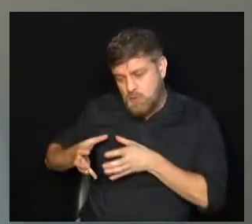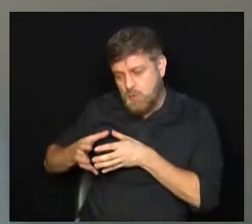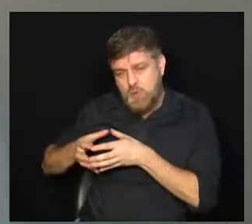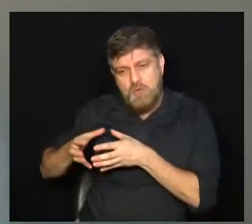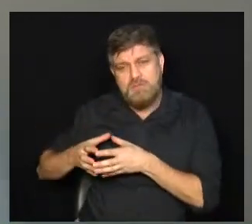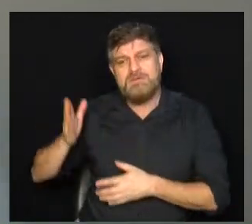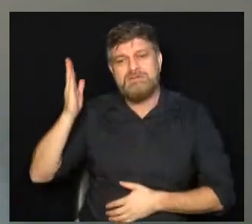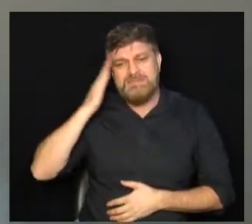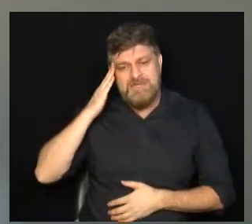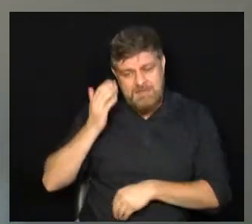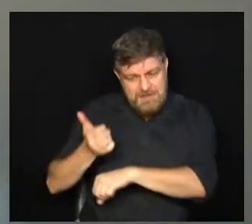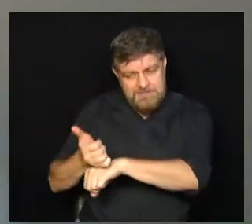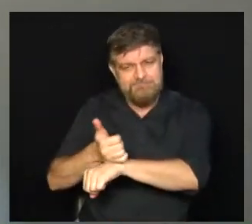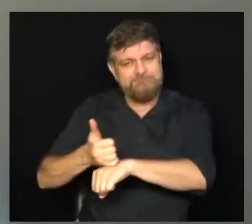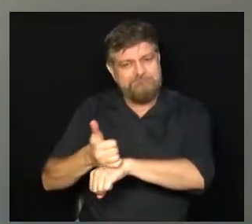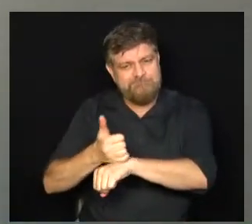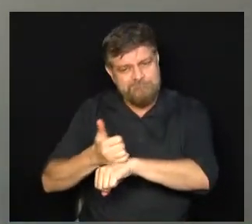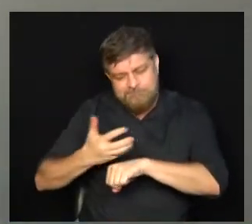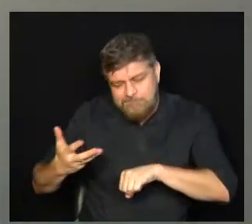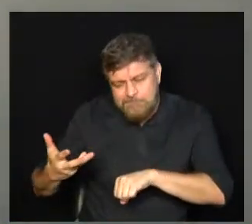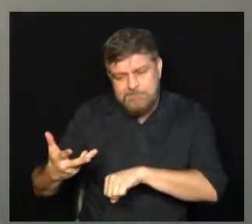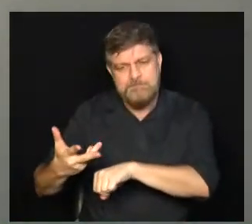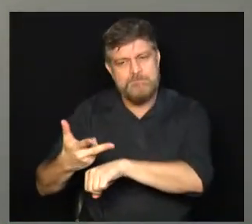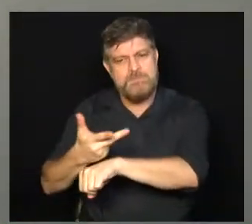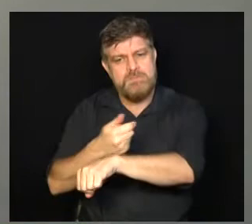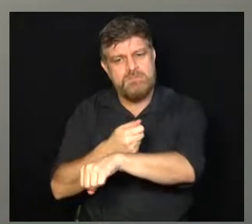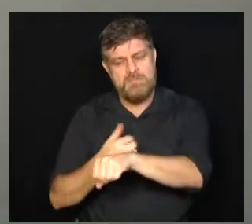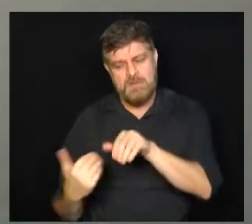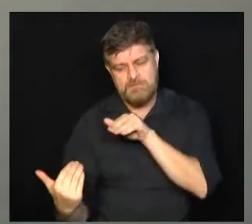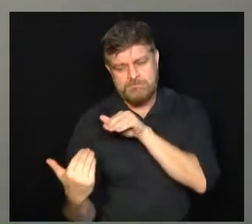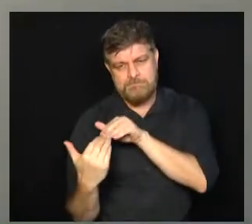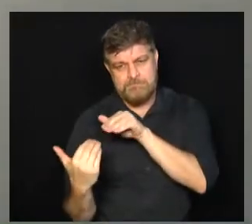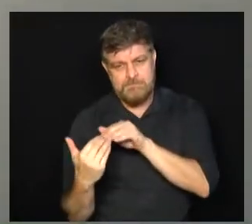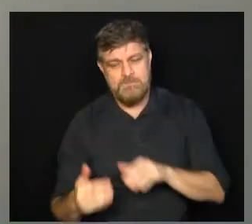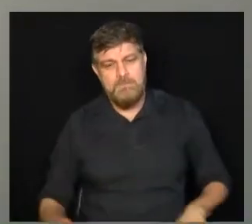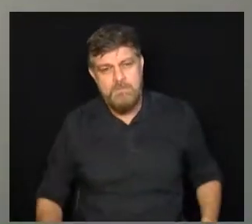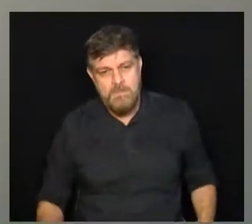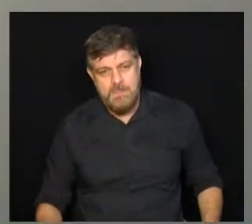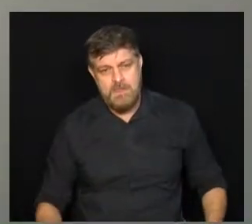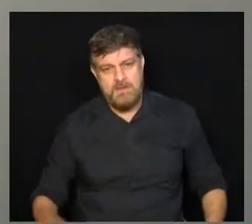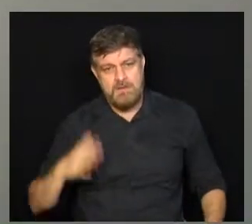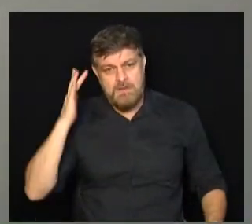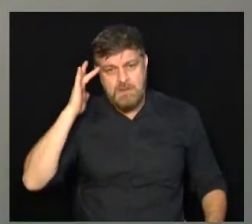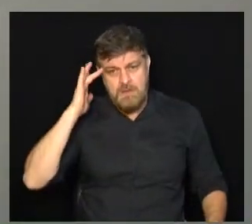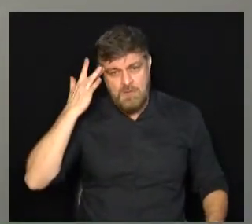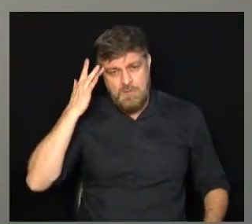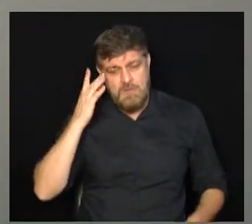reconhecem a nobreza dessa profissão. Eu vou ver, eu acho que